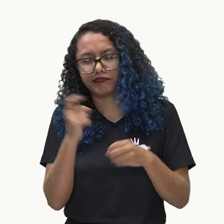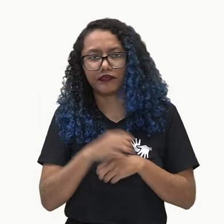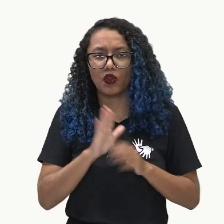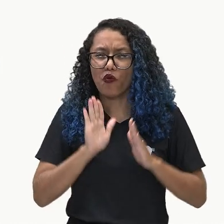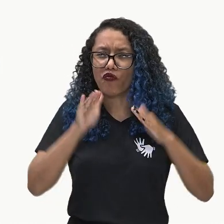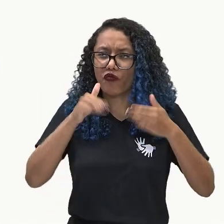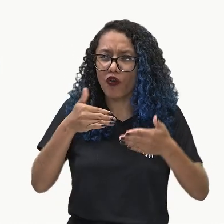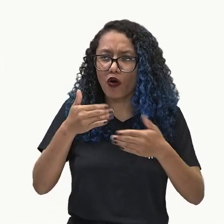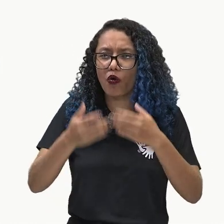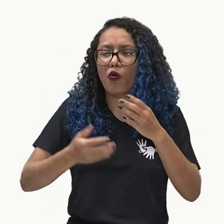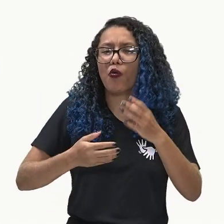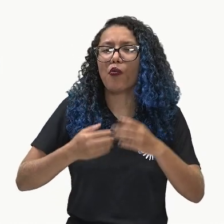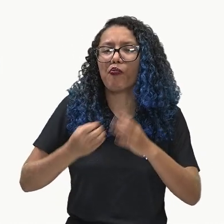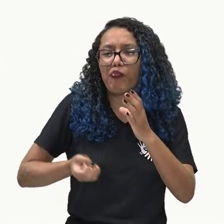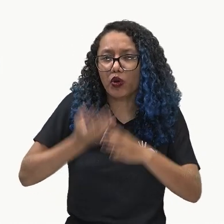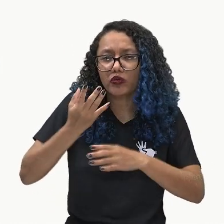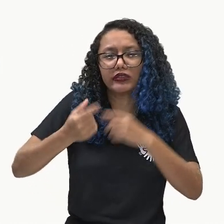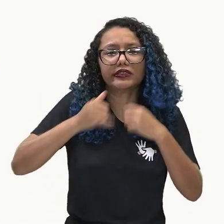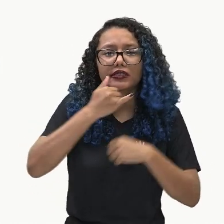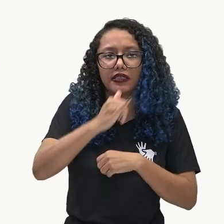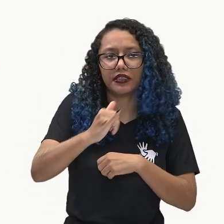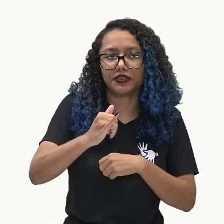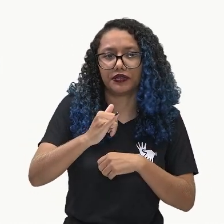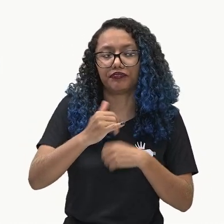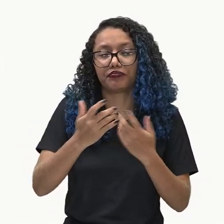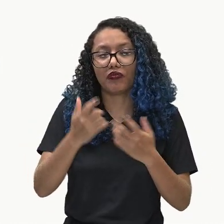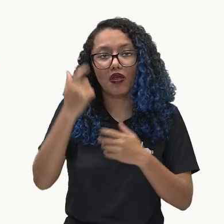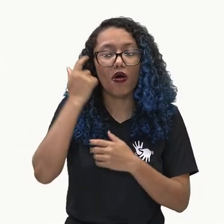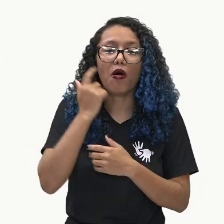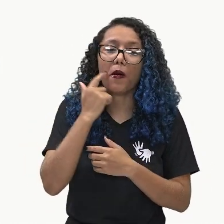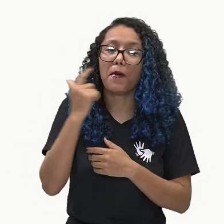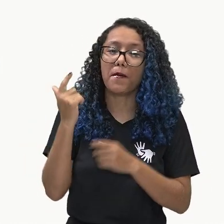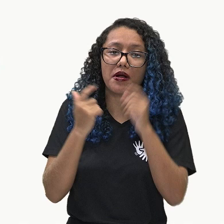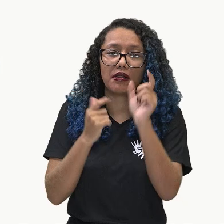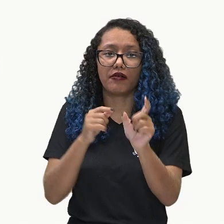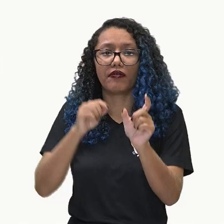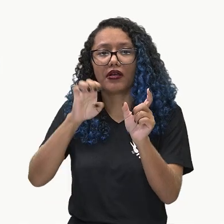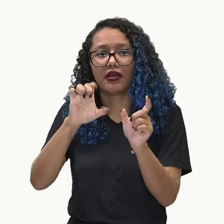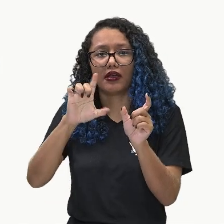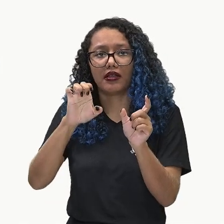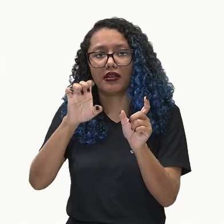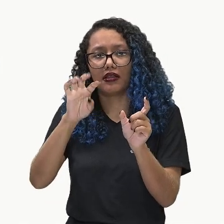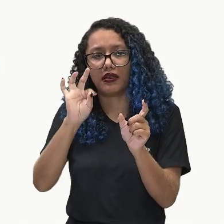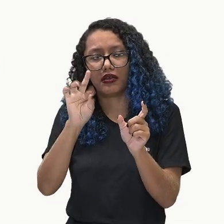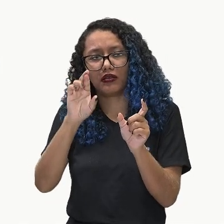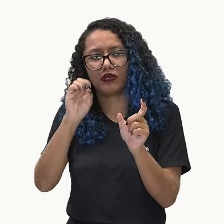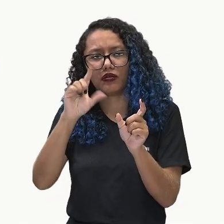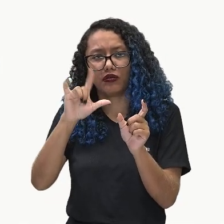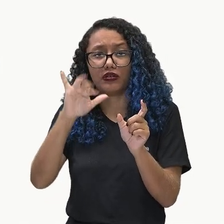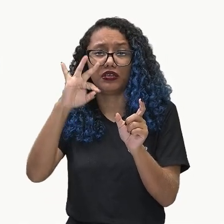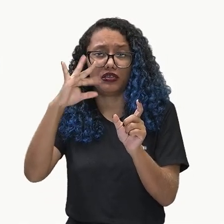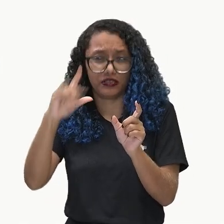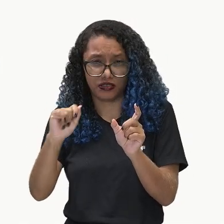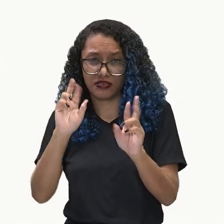essa teoria eletrolítica, olha, a palavra eletrolítica vem de elétrons,